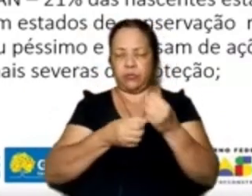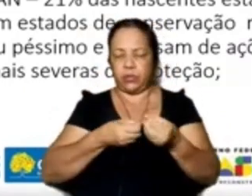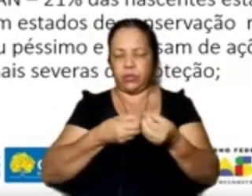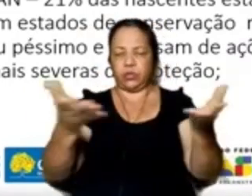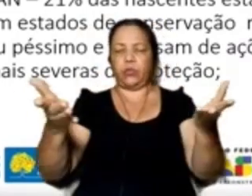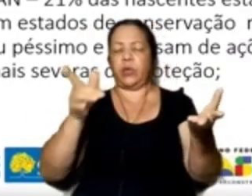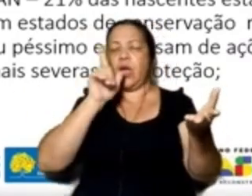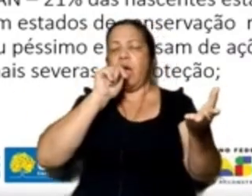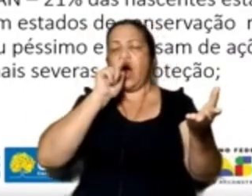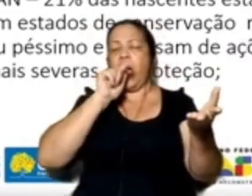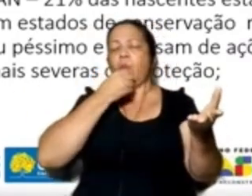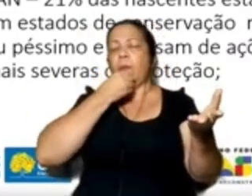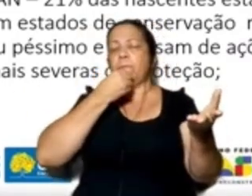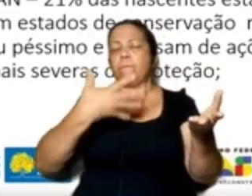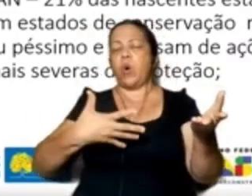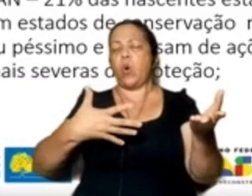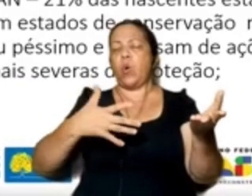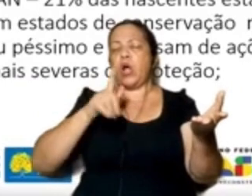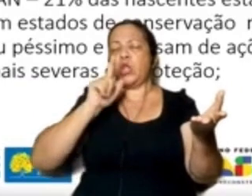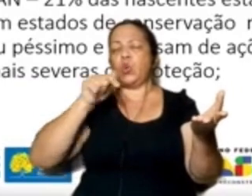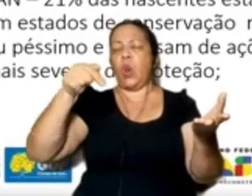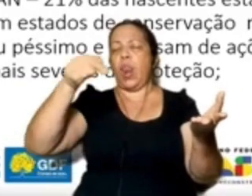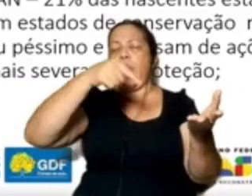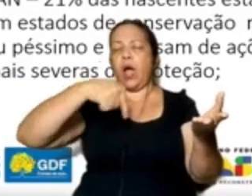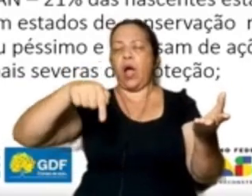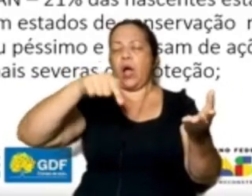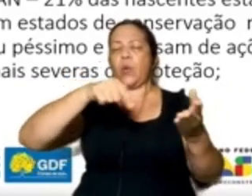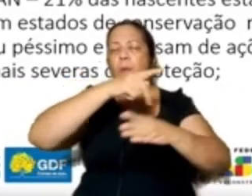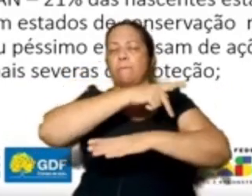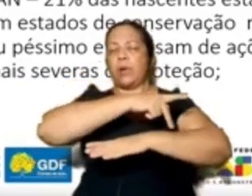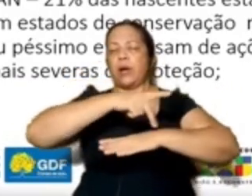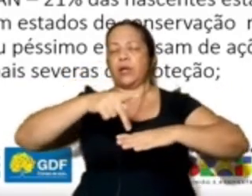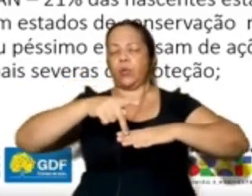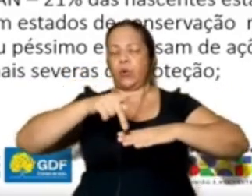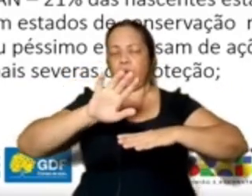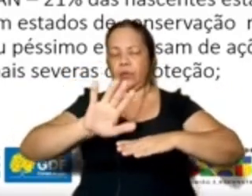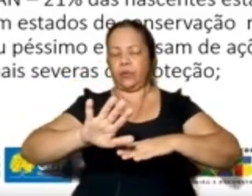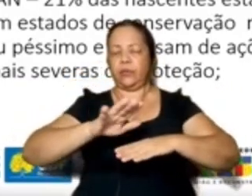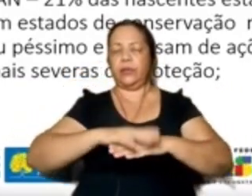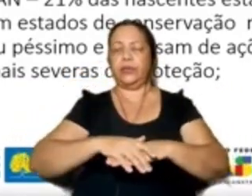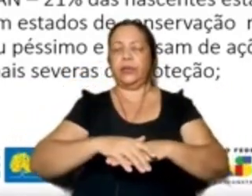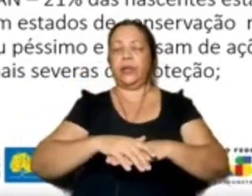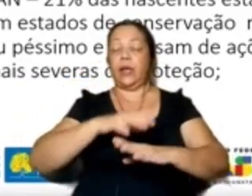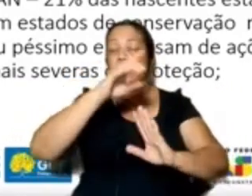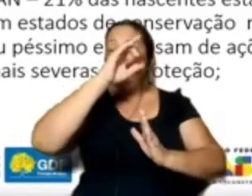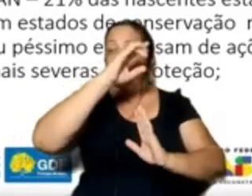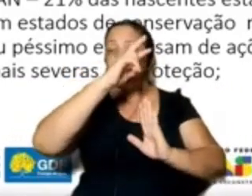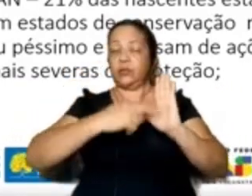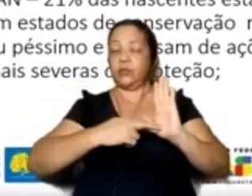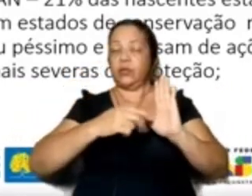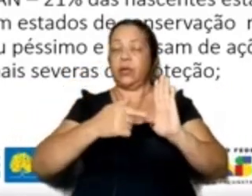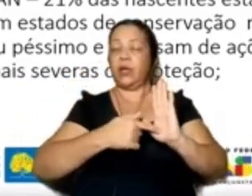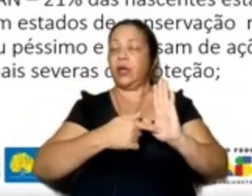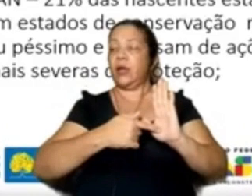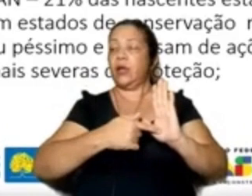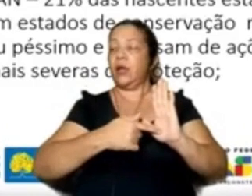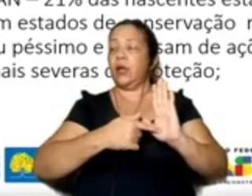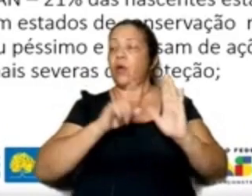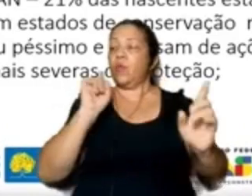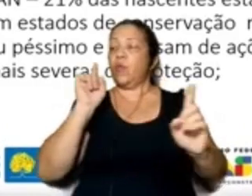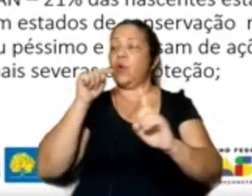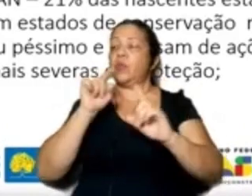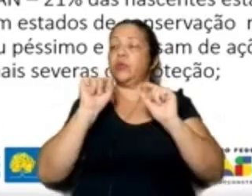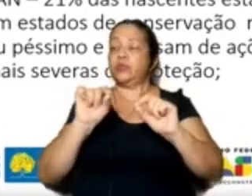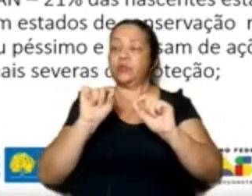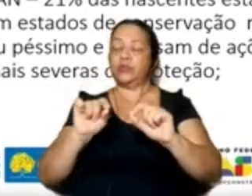Paranoá. E as outras precisam de algum cuidado. E, nesse termo de referência, o objetivo da SEAGRE era